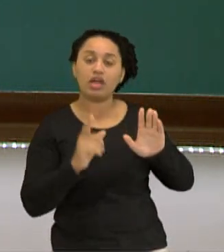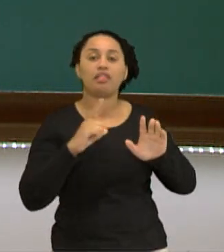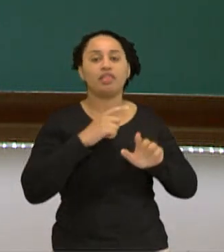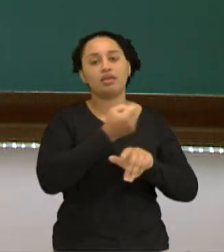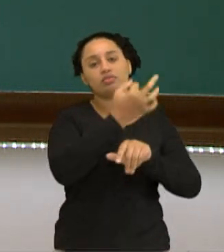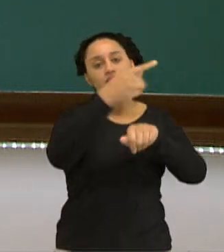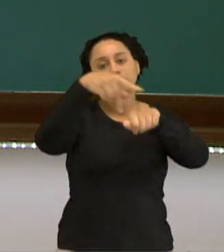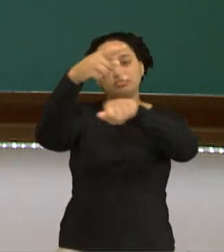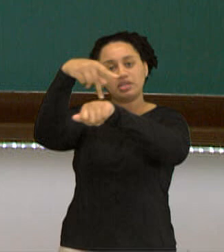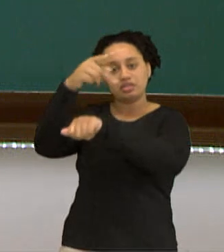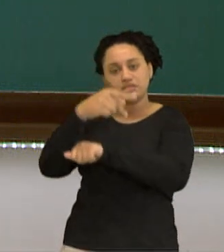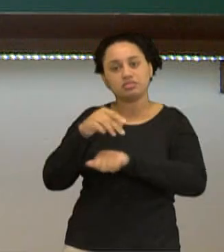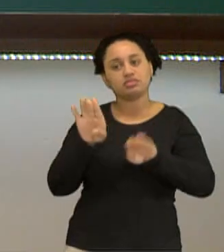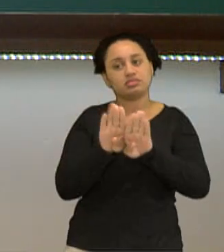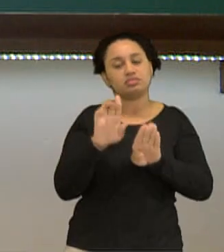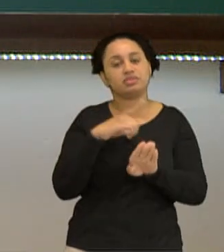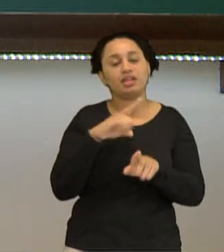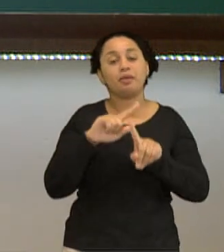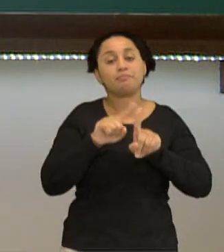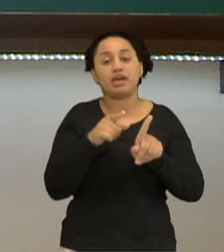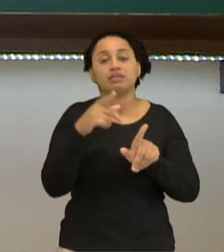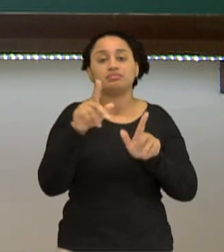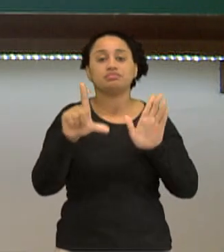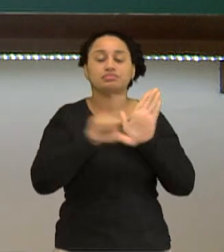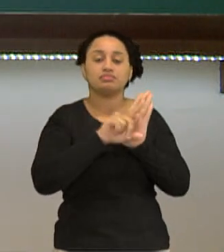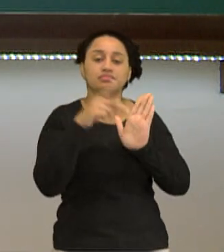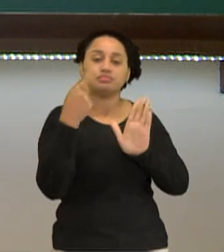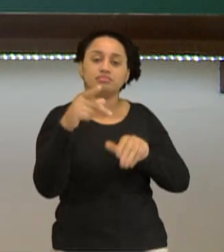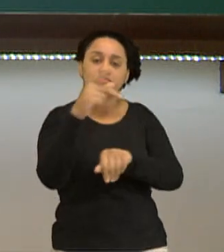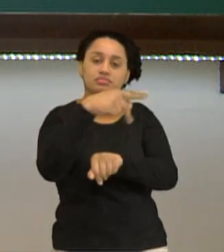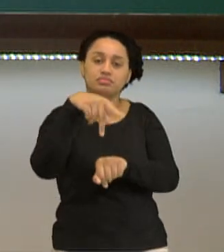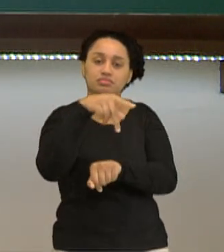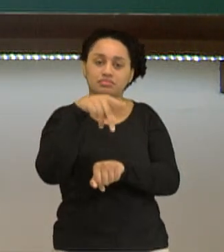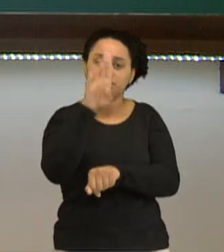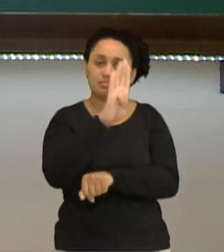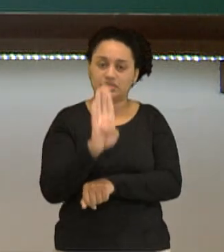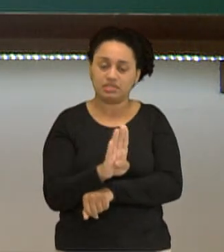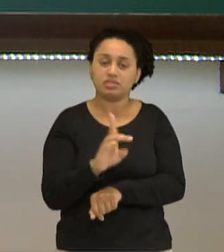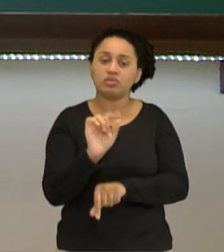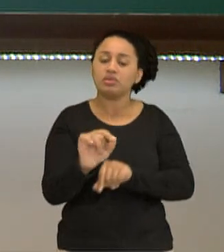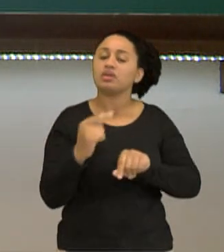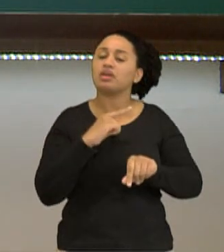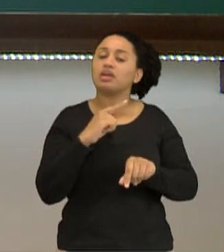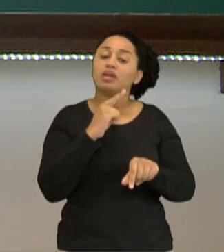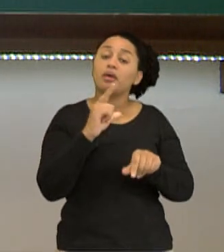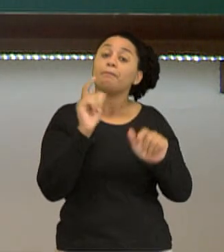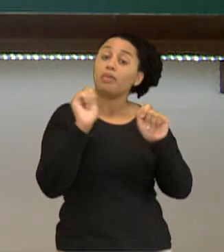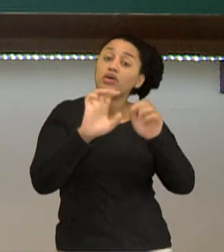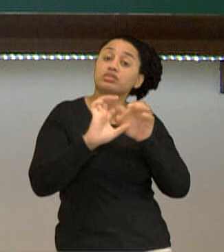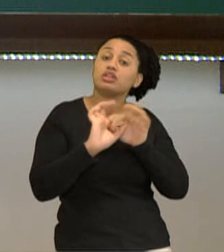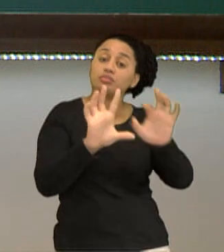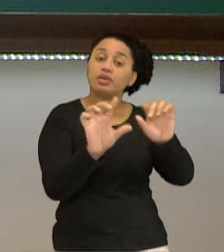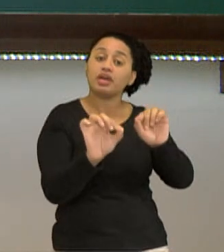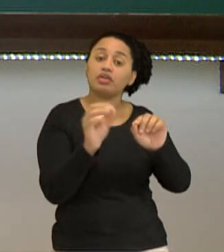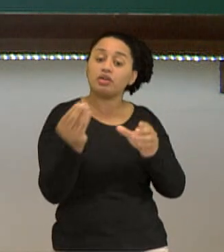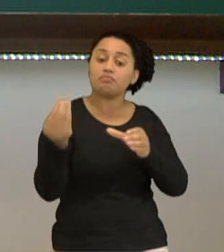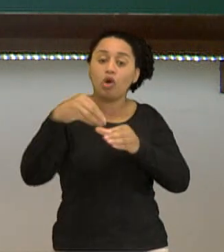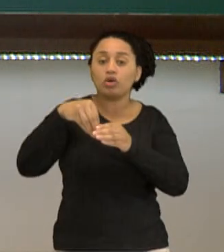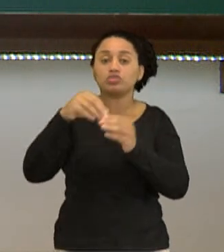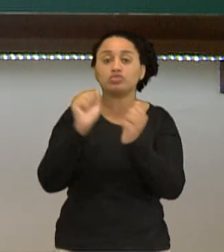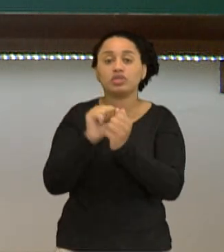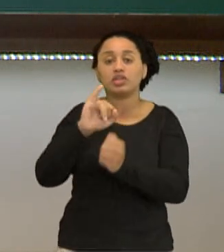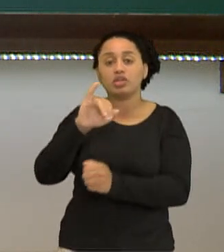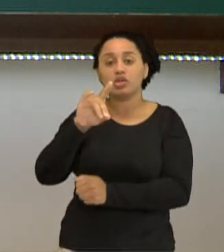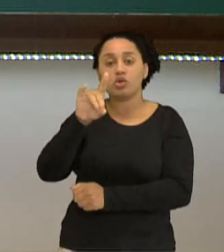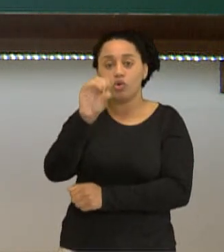também existem isso, mas na legislação brasileira há a permissão da adição do iodo junto com